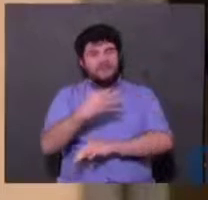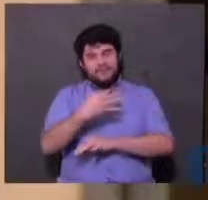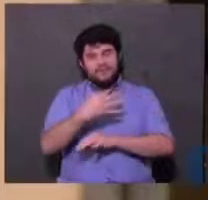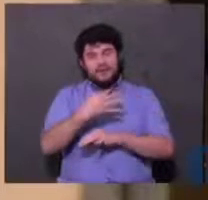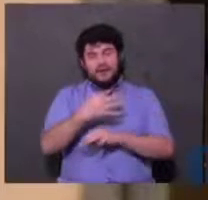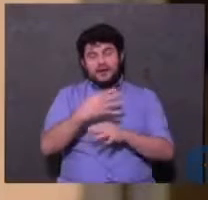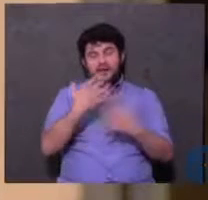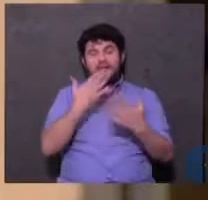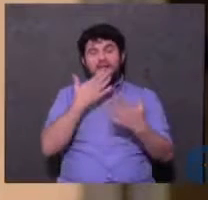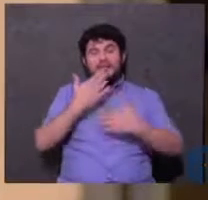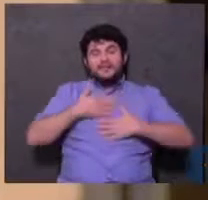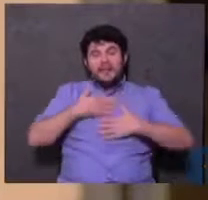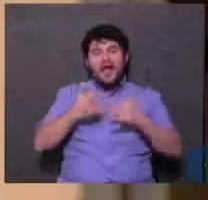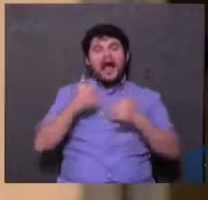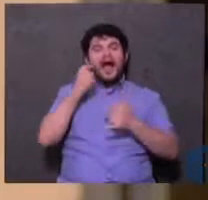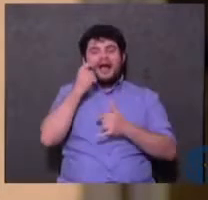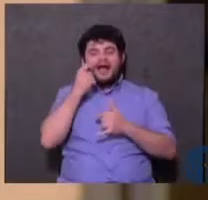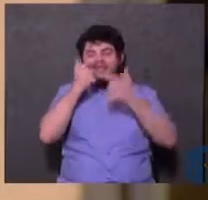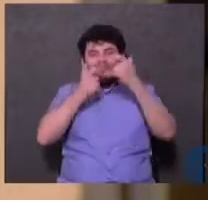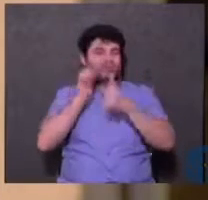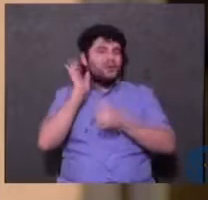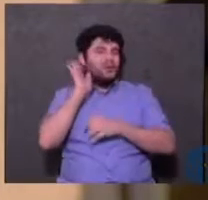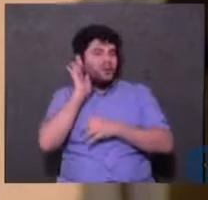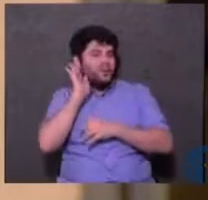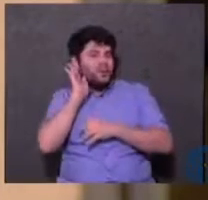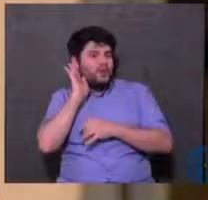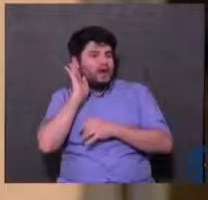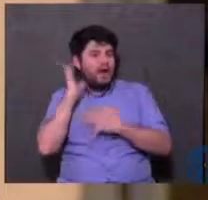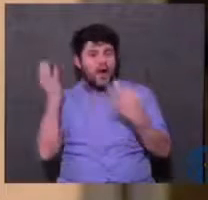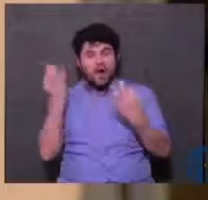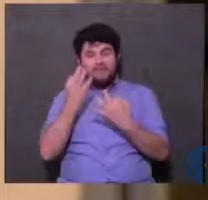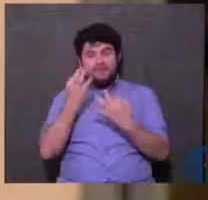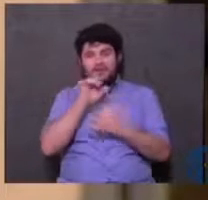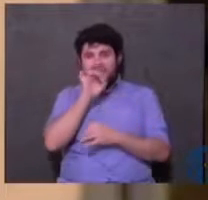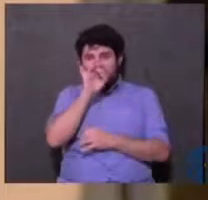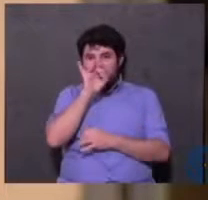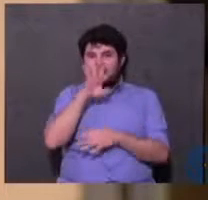impedia aqueles que o escutavam de se deixarem maravilhar.